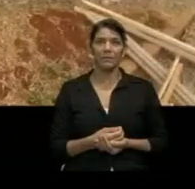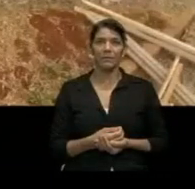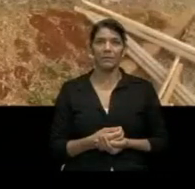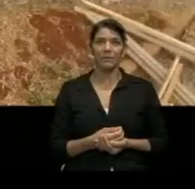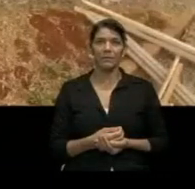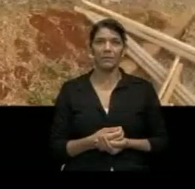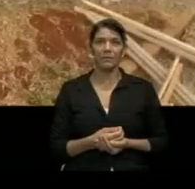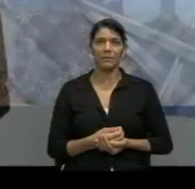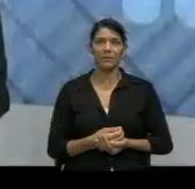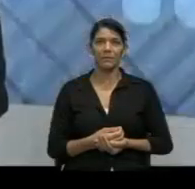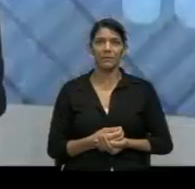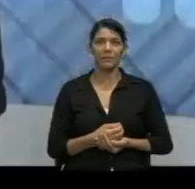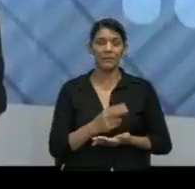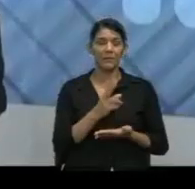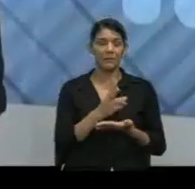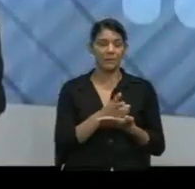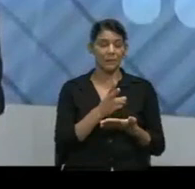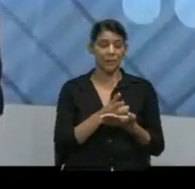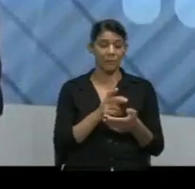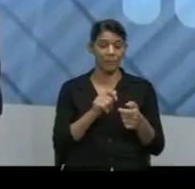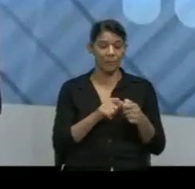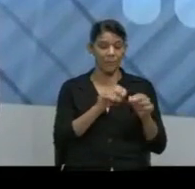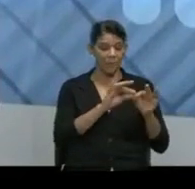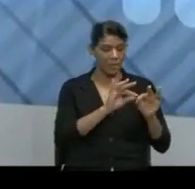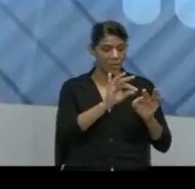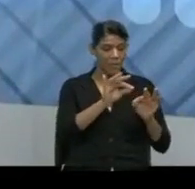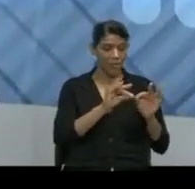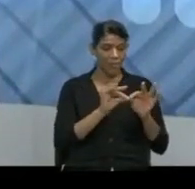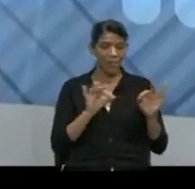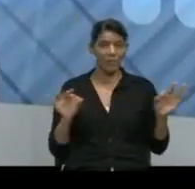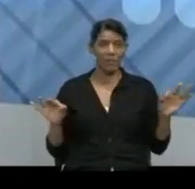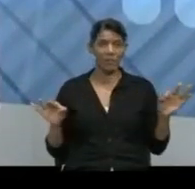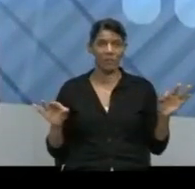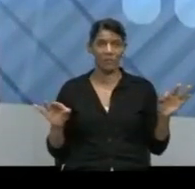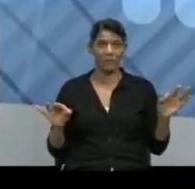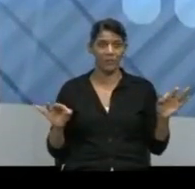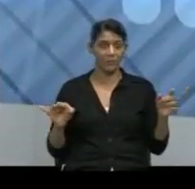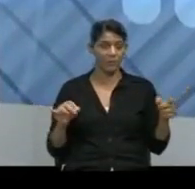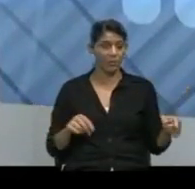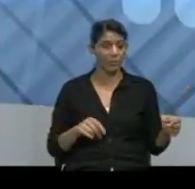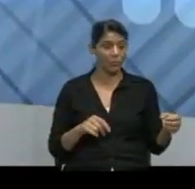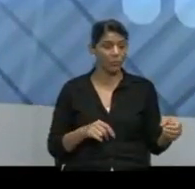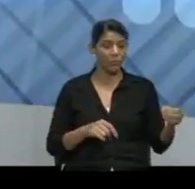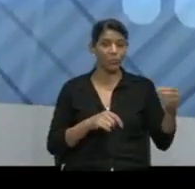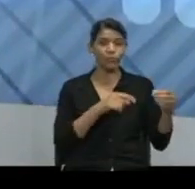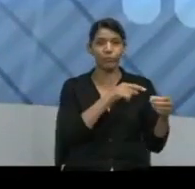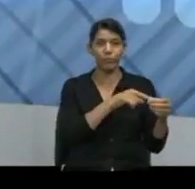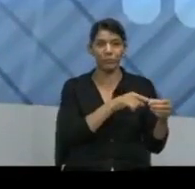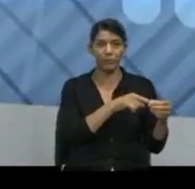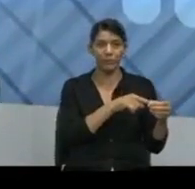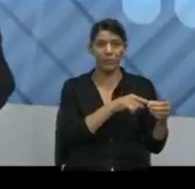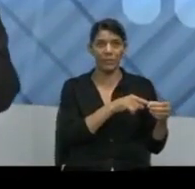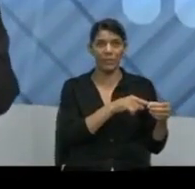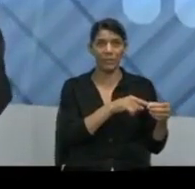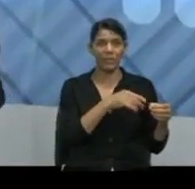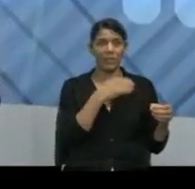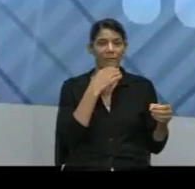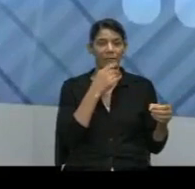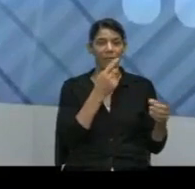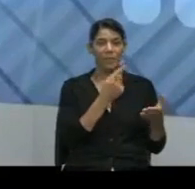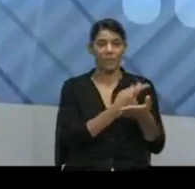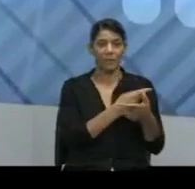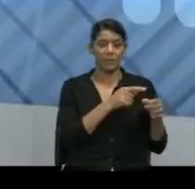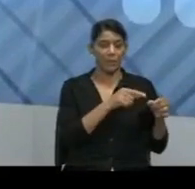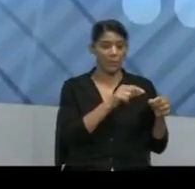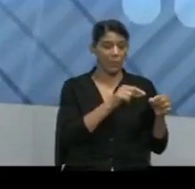nível em cima de um único piquete, tá? Não cometam o erro de